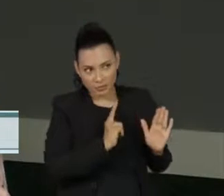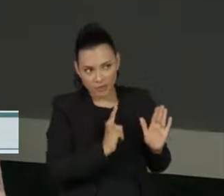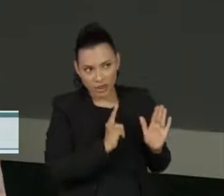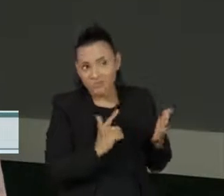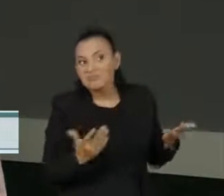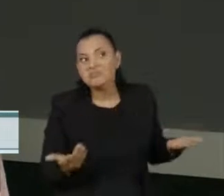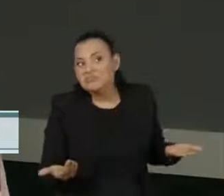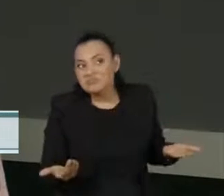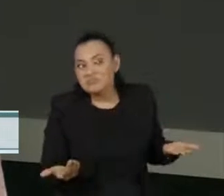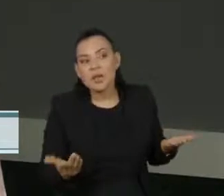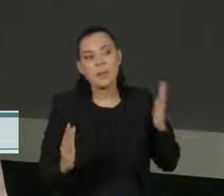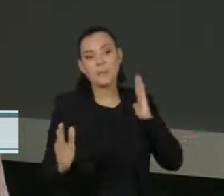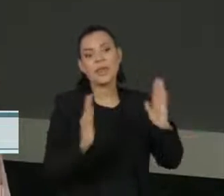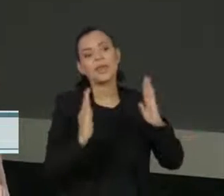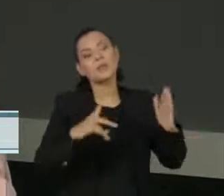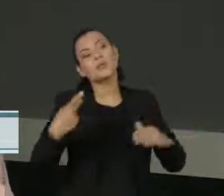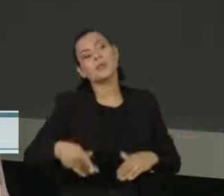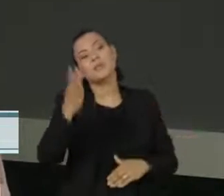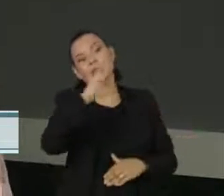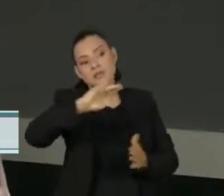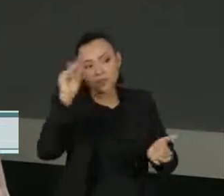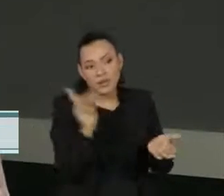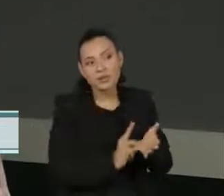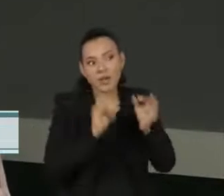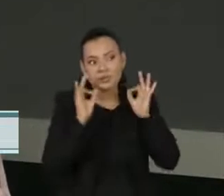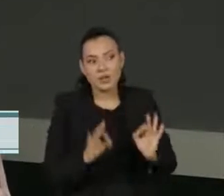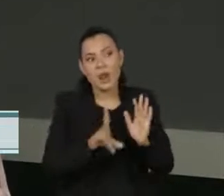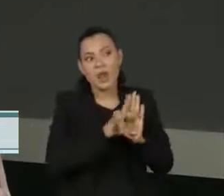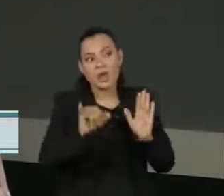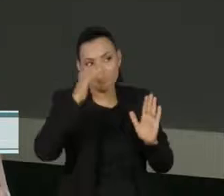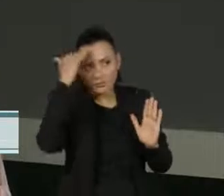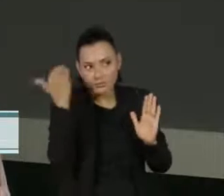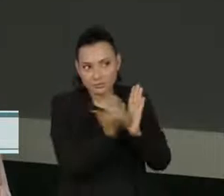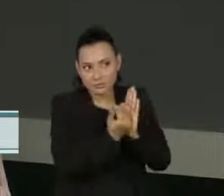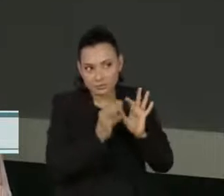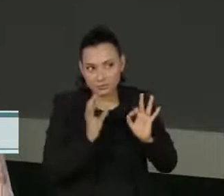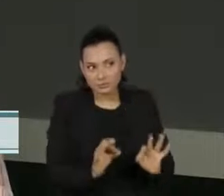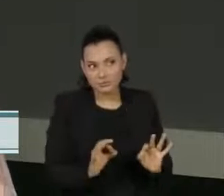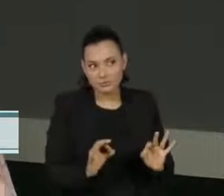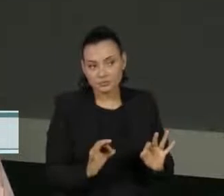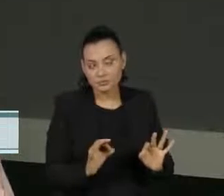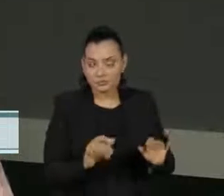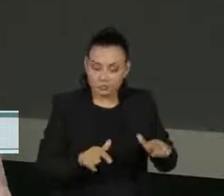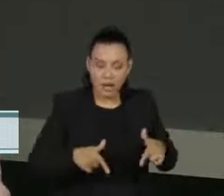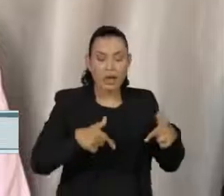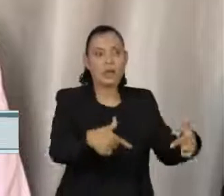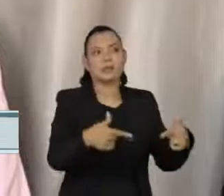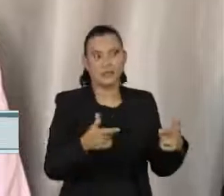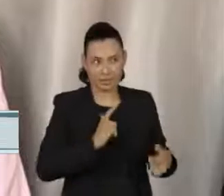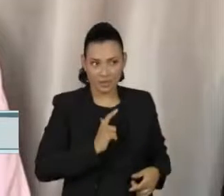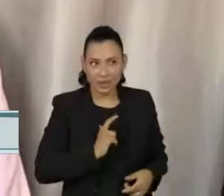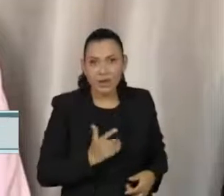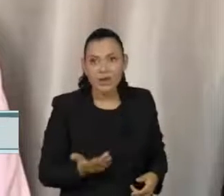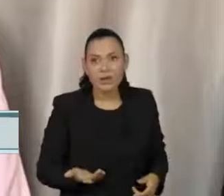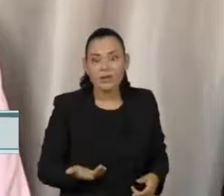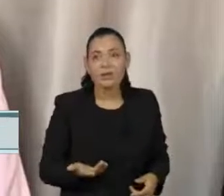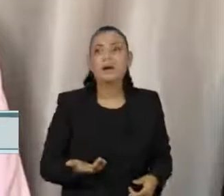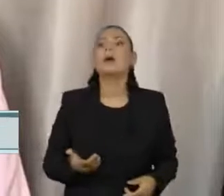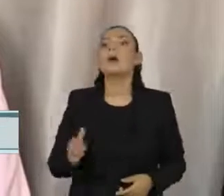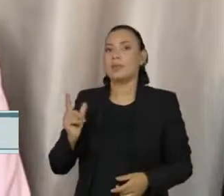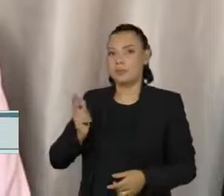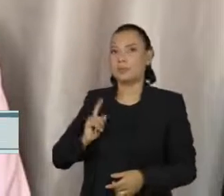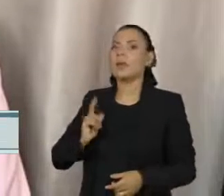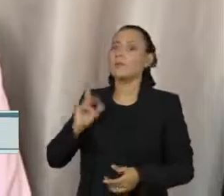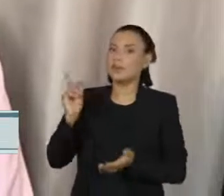momento nós estamos, da efetividade dessa legislação e para que ela seja colocada em prática? O Brasil é um país